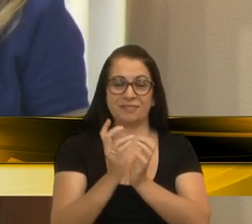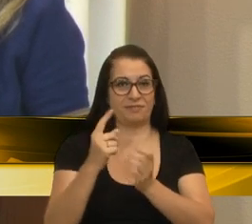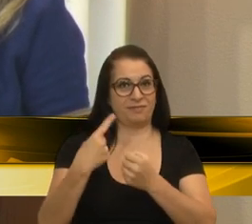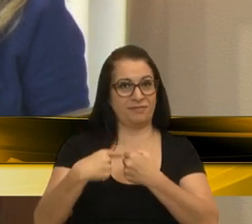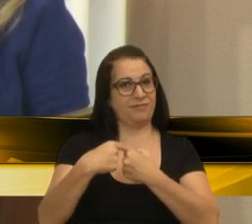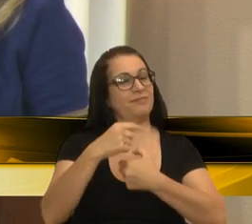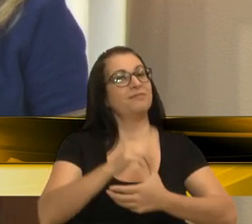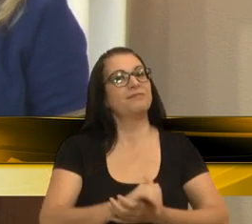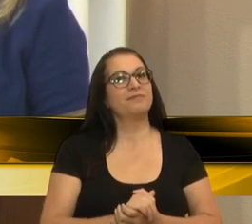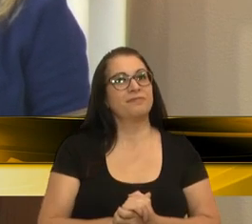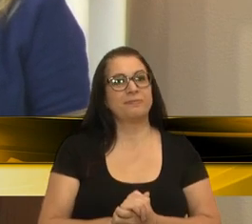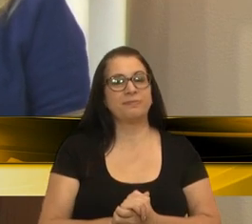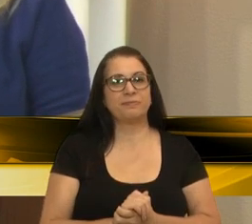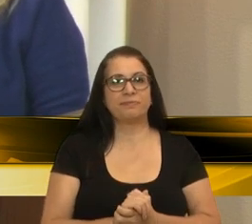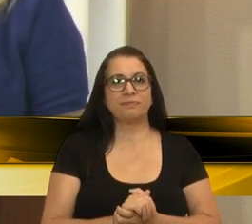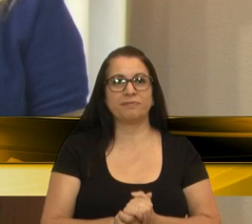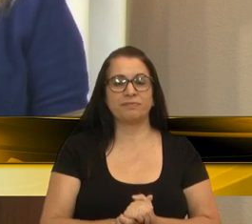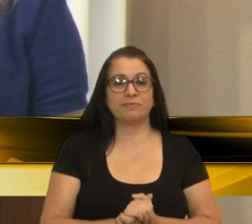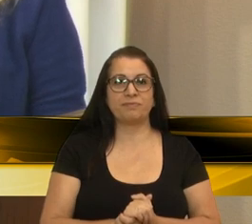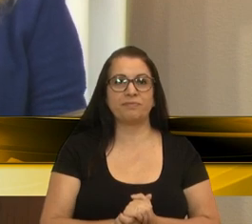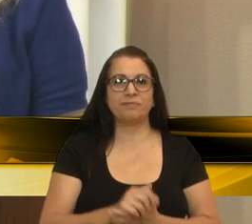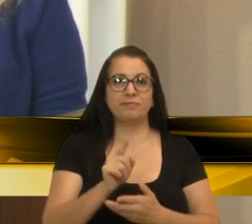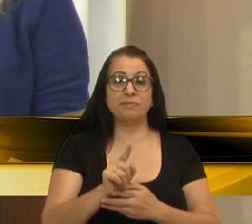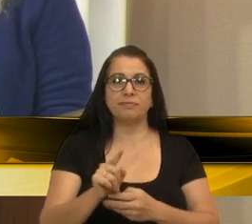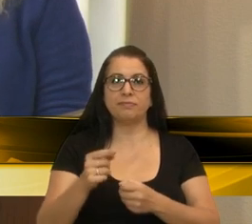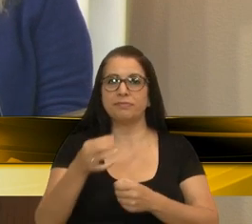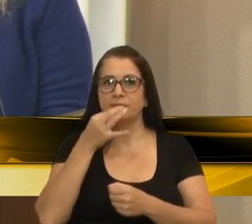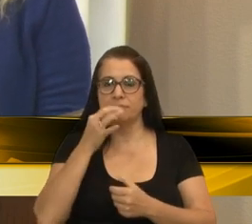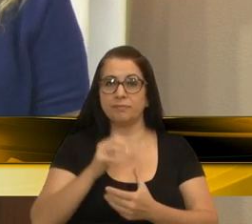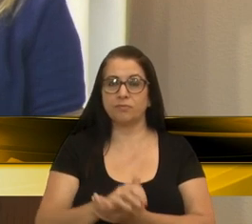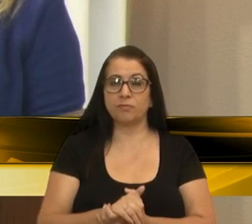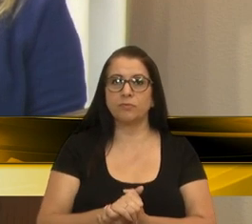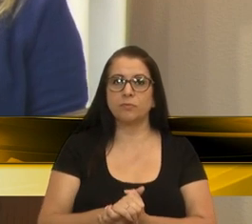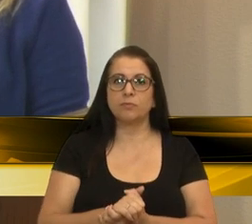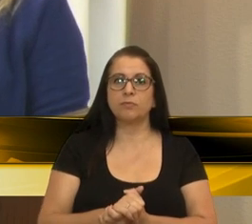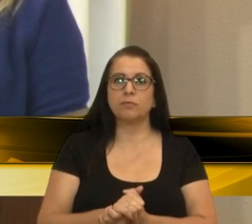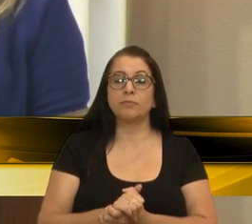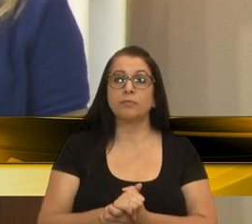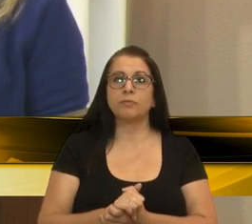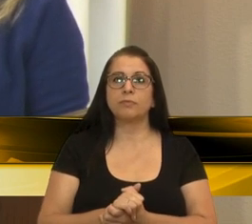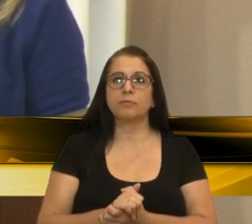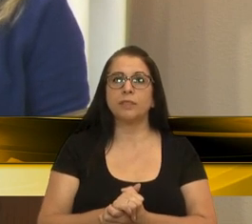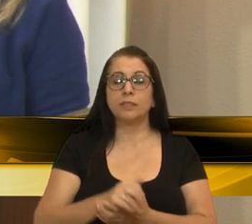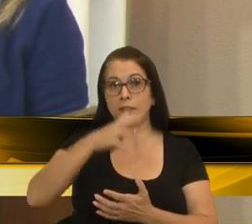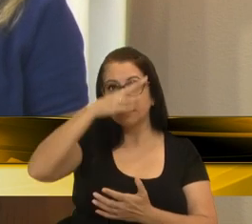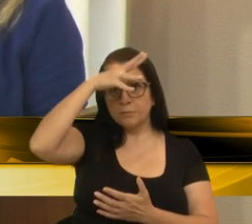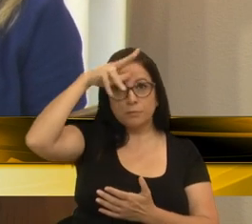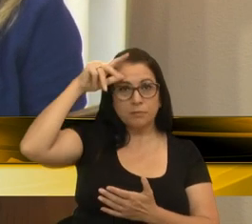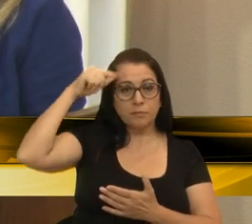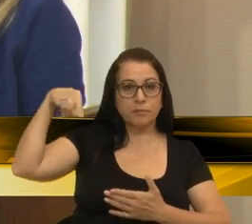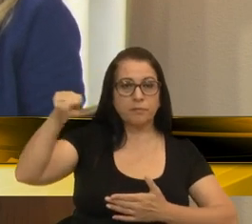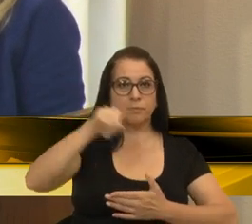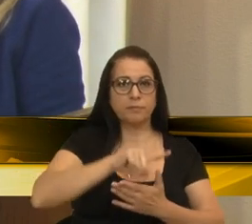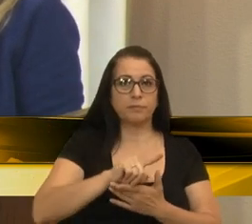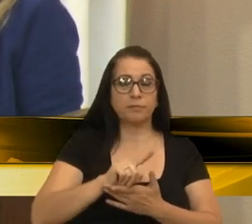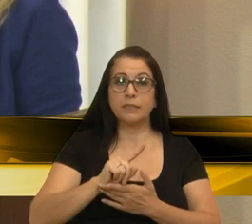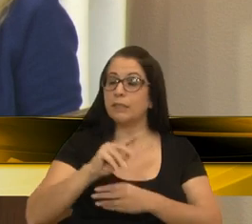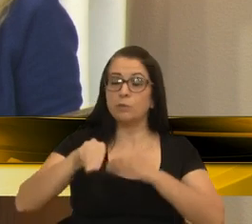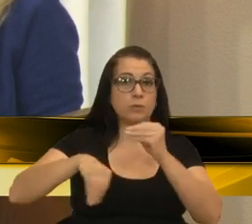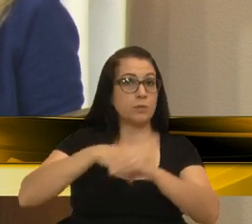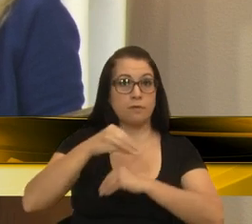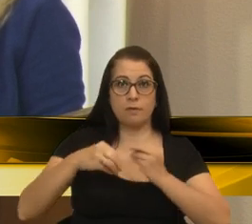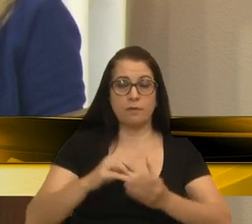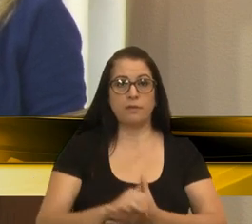cidade. Desde a questão do MOB Caxias, foi trazido que a prefeitura participa, ela não se